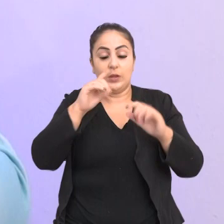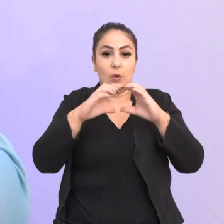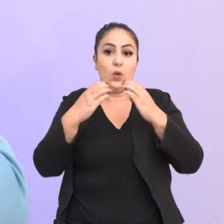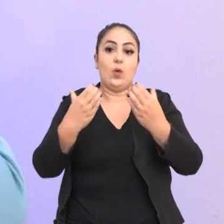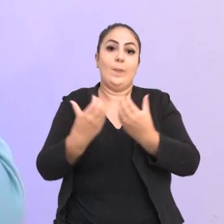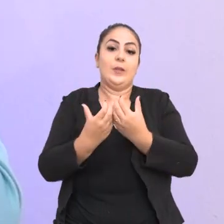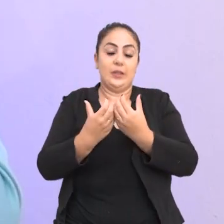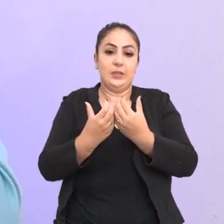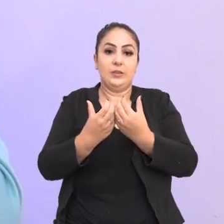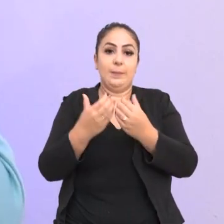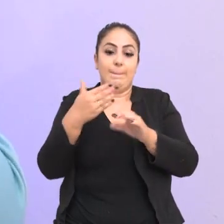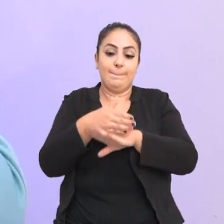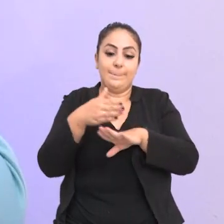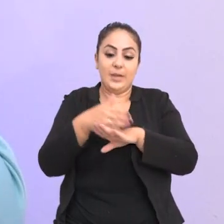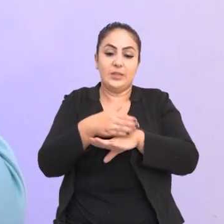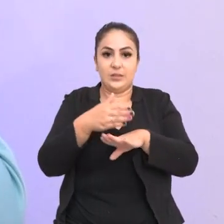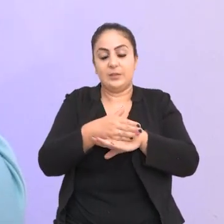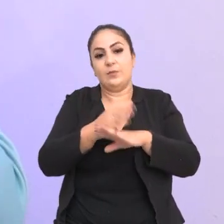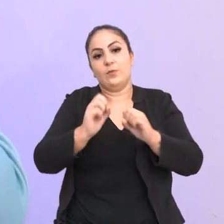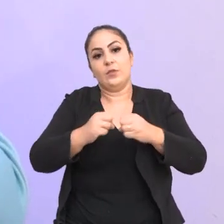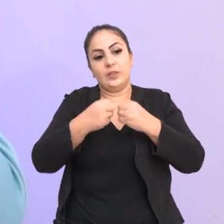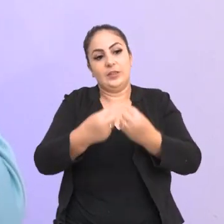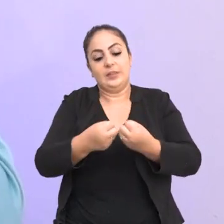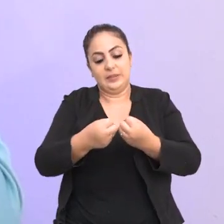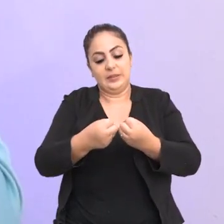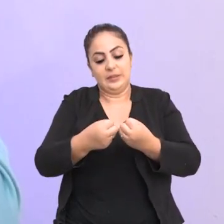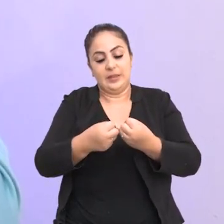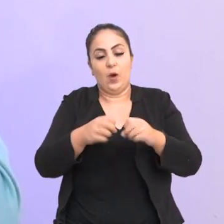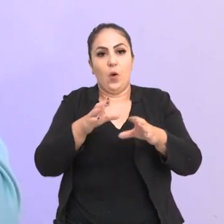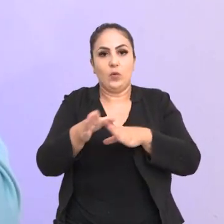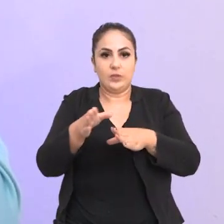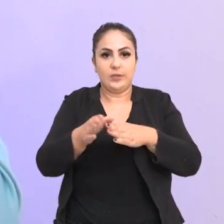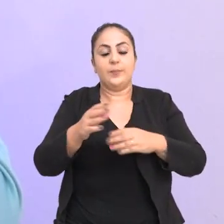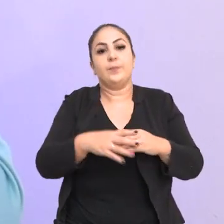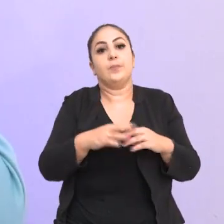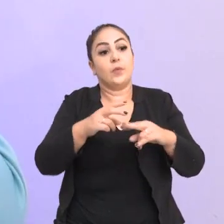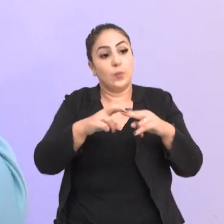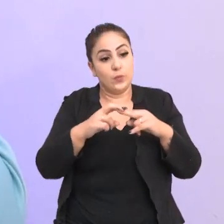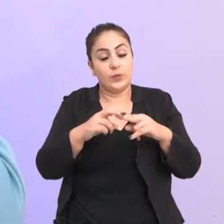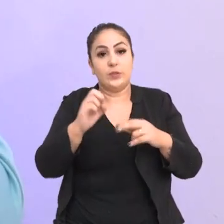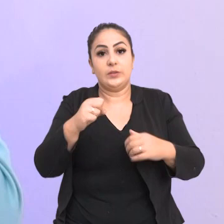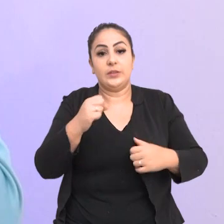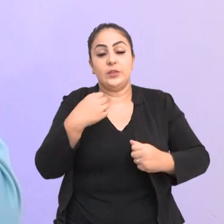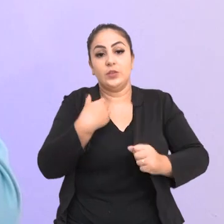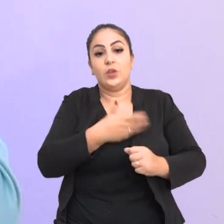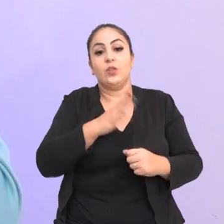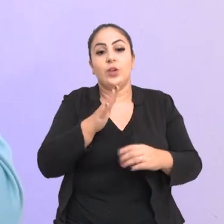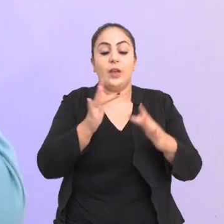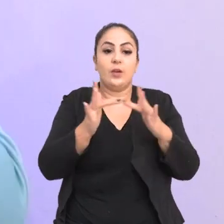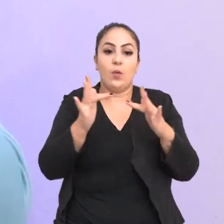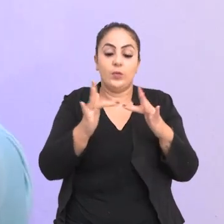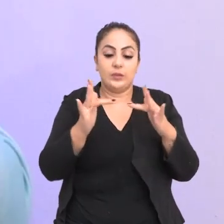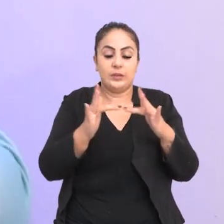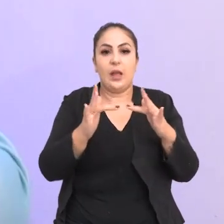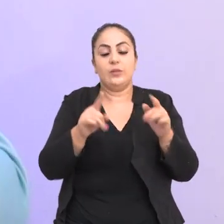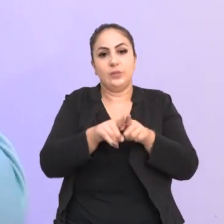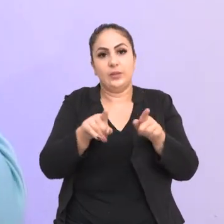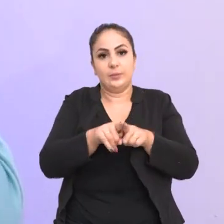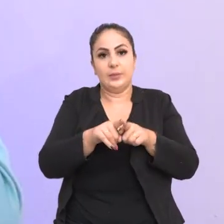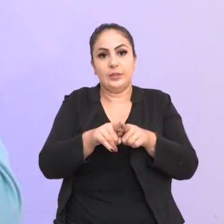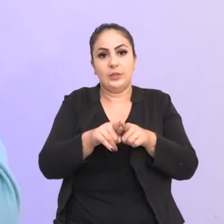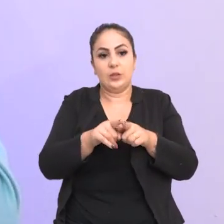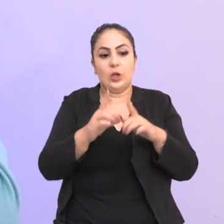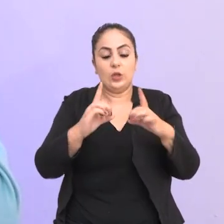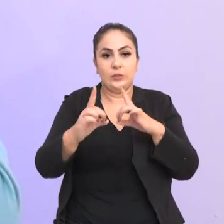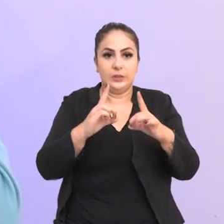a comunidade participe e fortaleça os seus conselhos. Então, por isso que nós já entramos em contato,